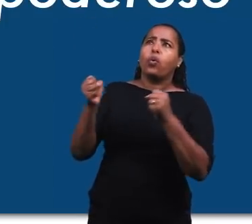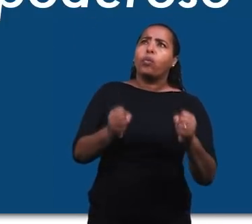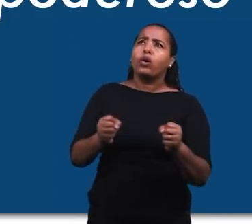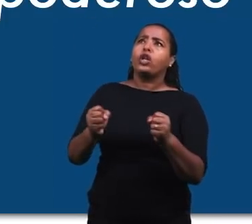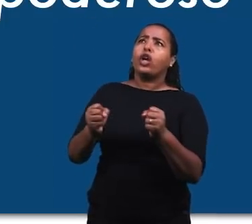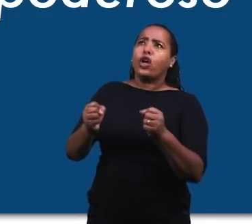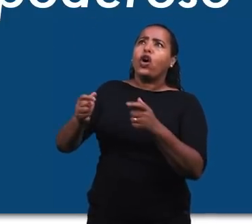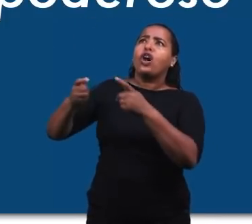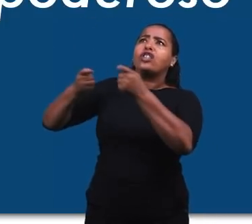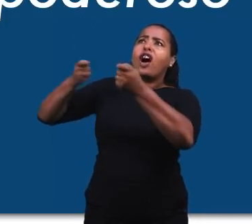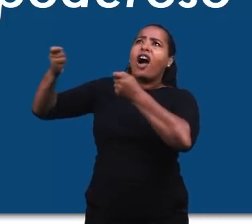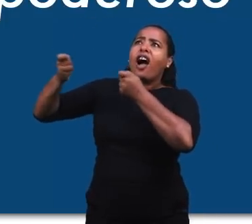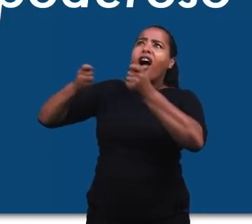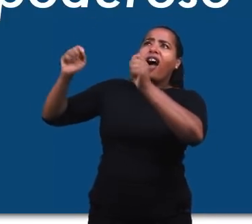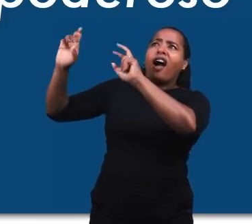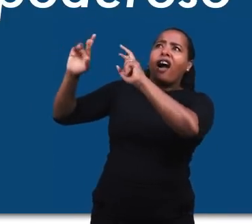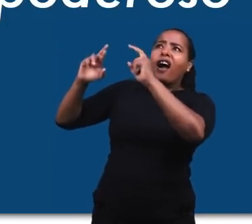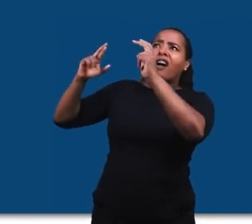Todo-Poderoso reina.